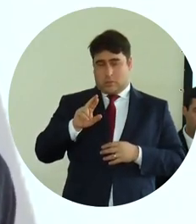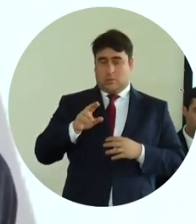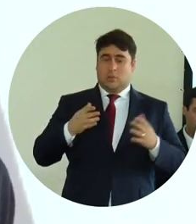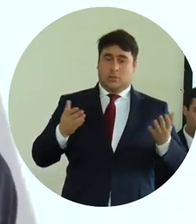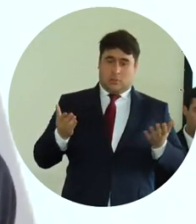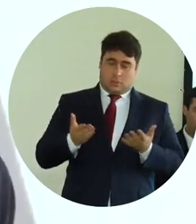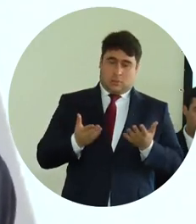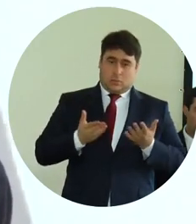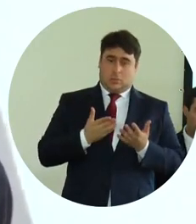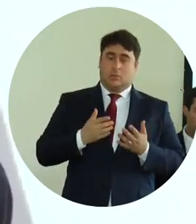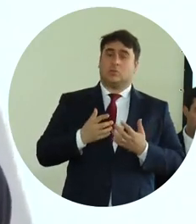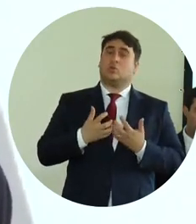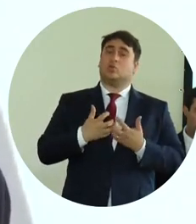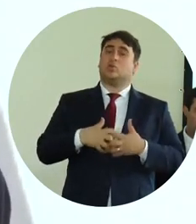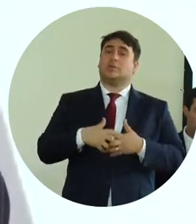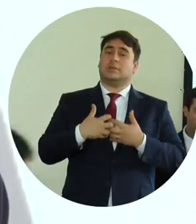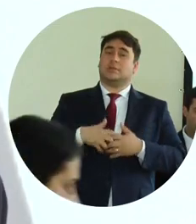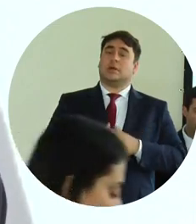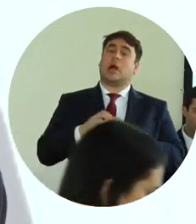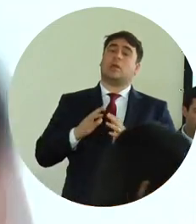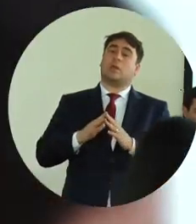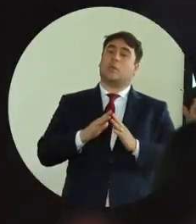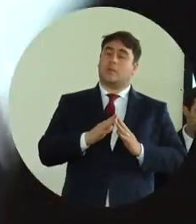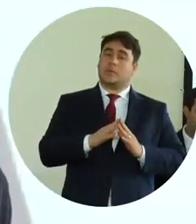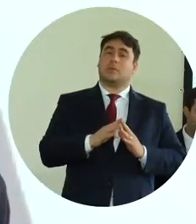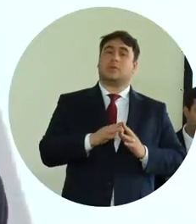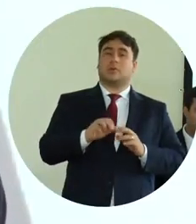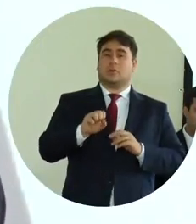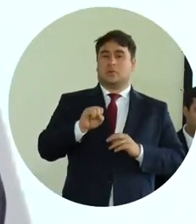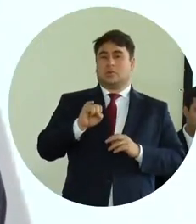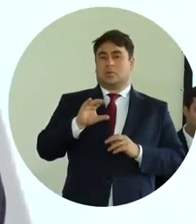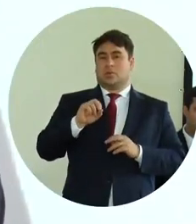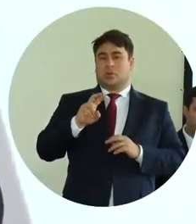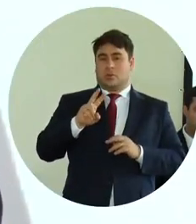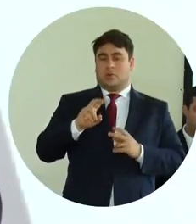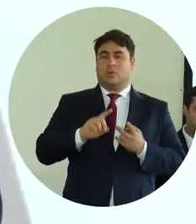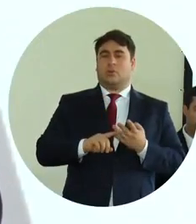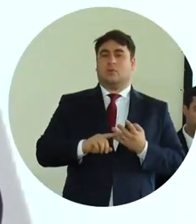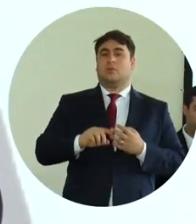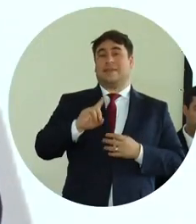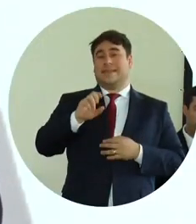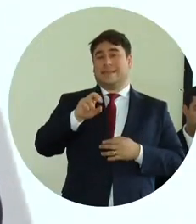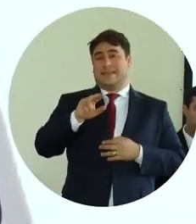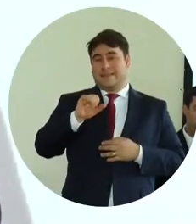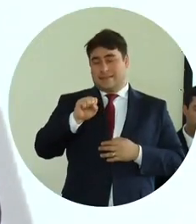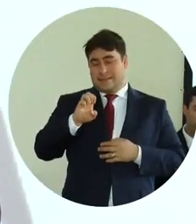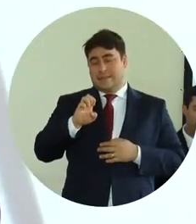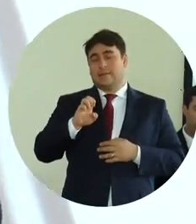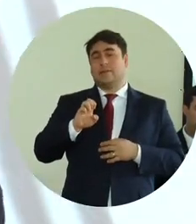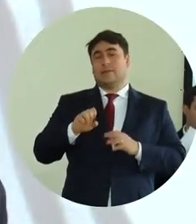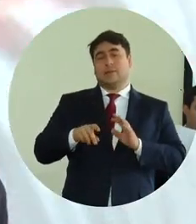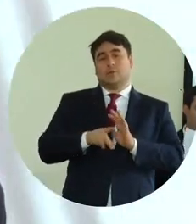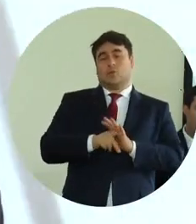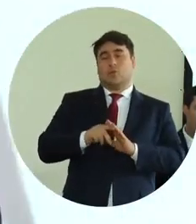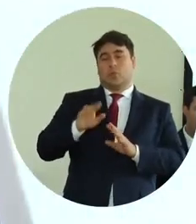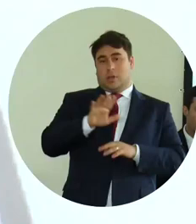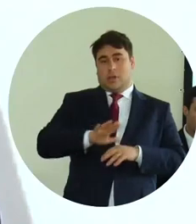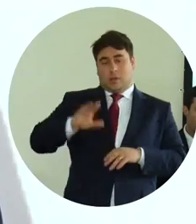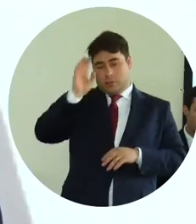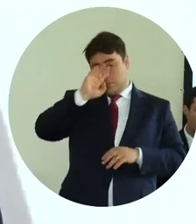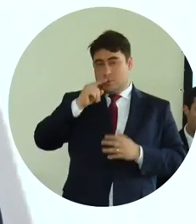Krahenbu, do Sindicato da Habitação, Secovi. Denise Rios, da Rede Brasil do Pacto